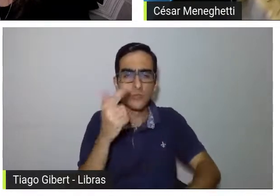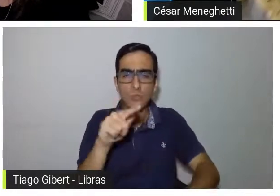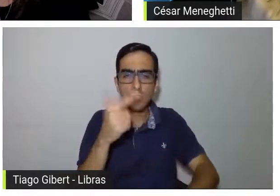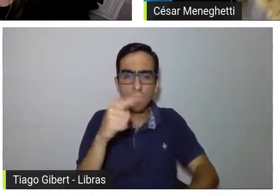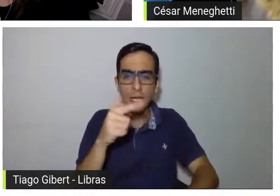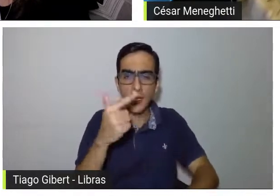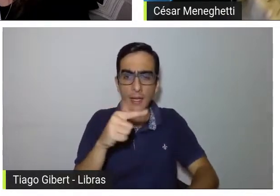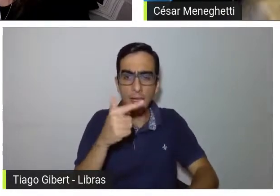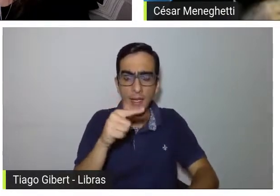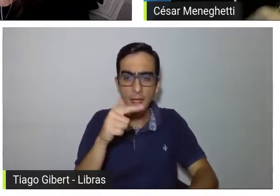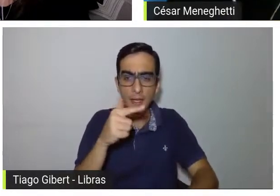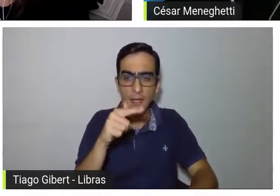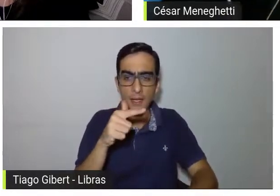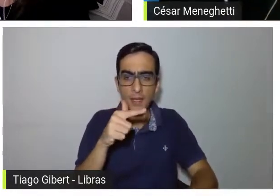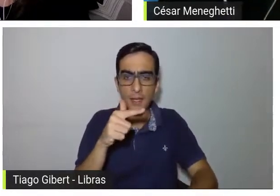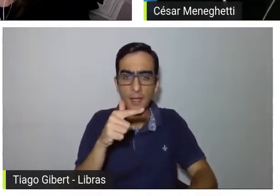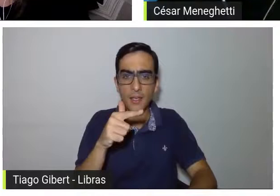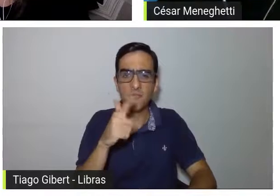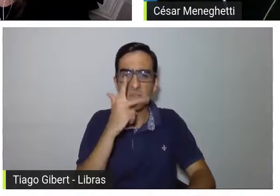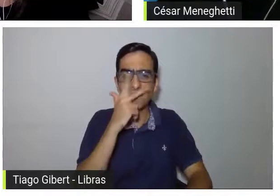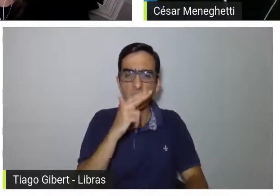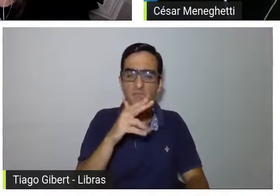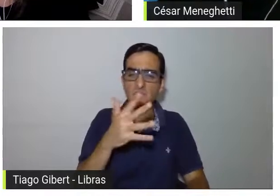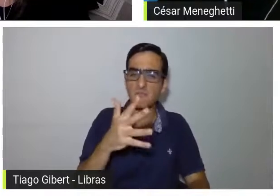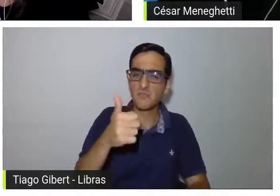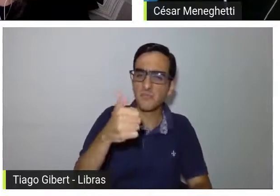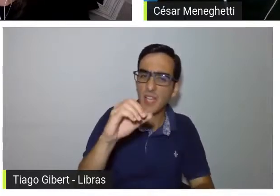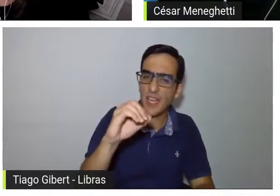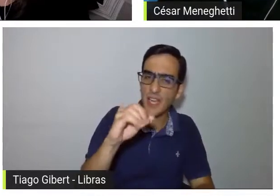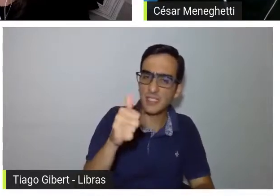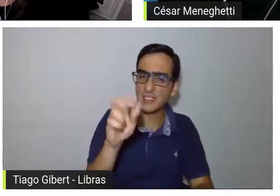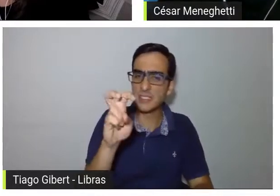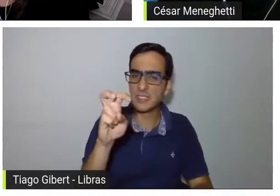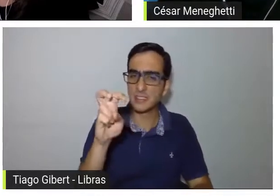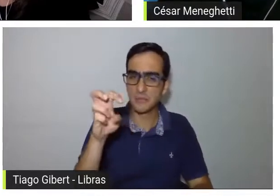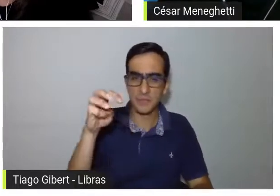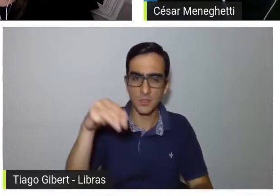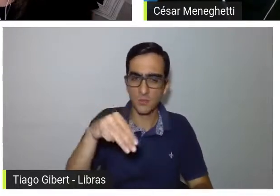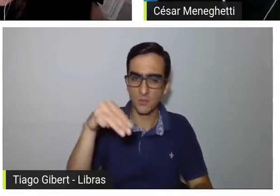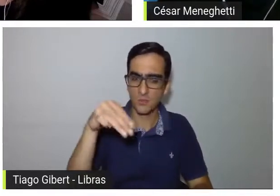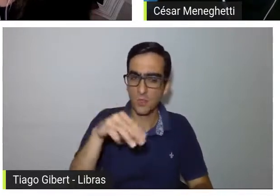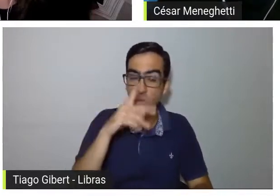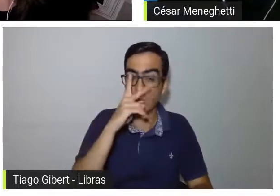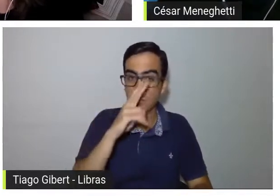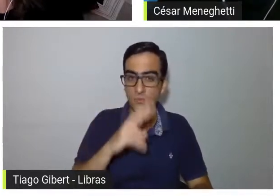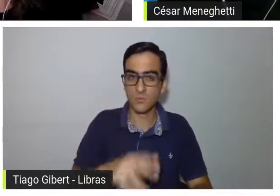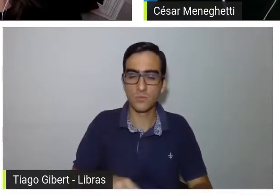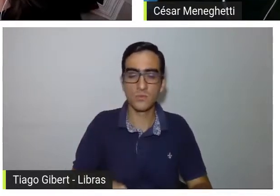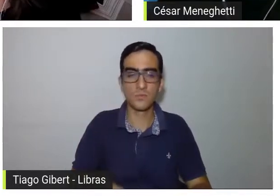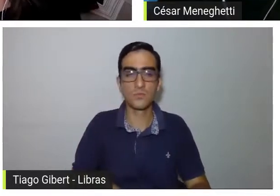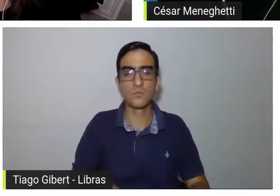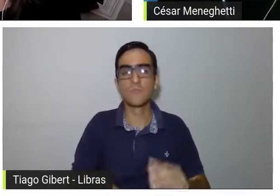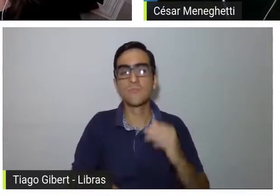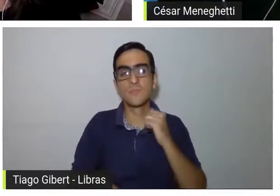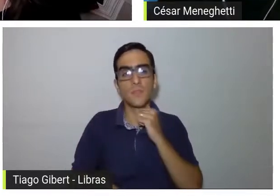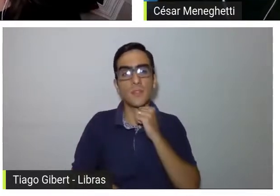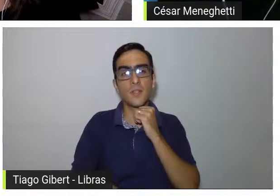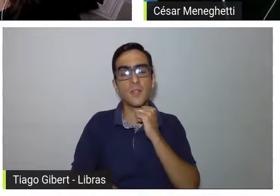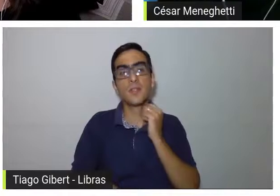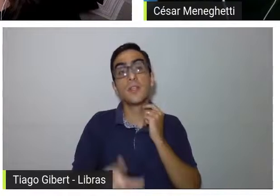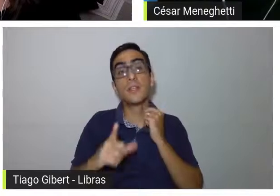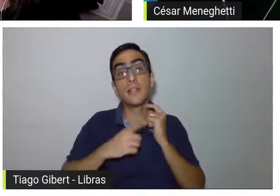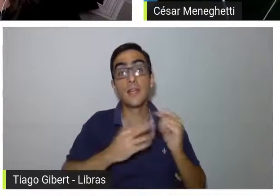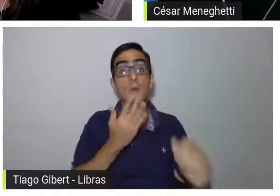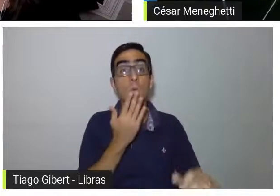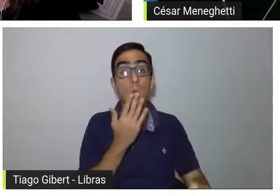tempo. Eu acho É, que dura então. 10 ou 15 anos, acho que. Tá. É que eu ia ver, ele tem cor,